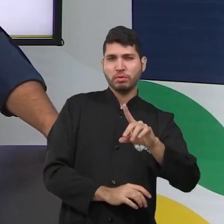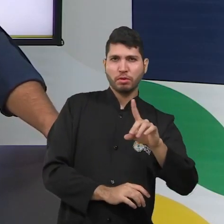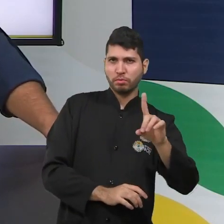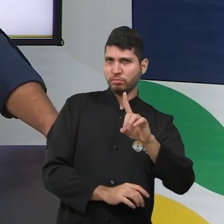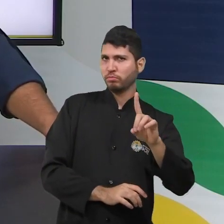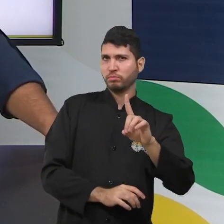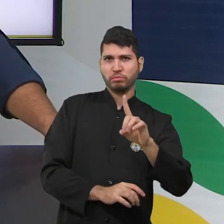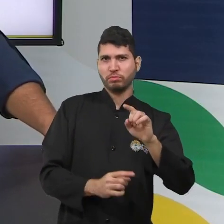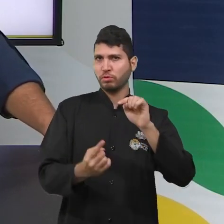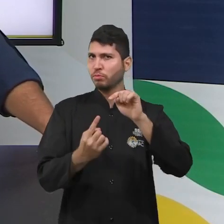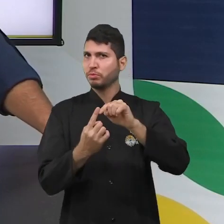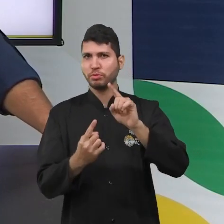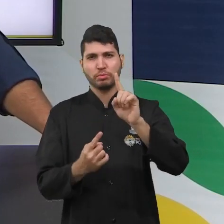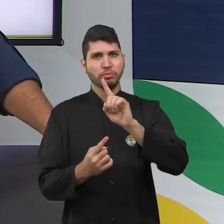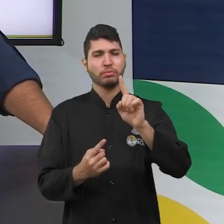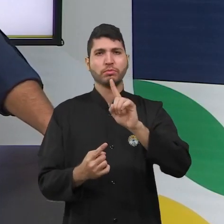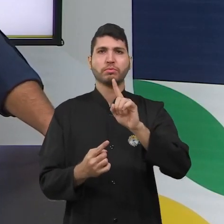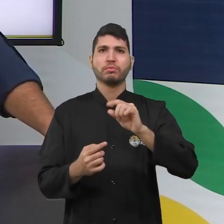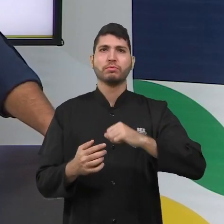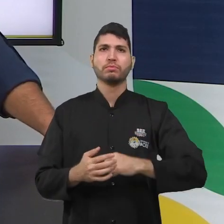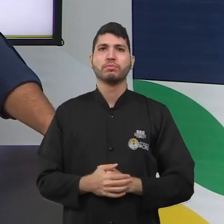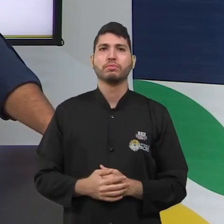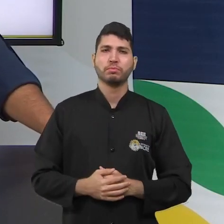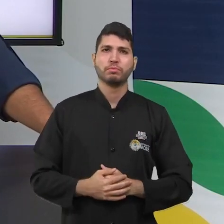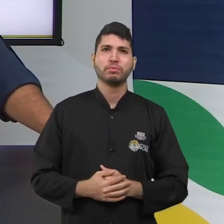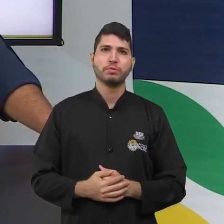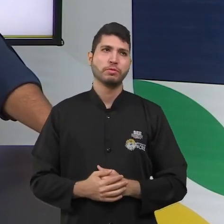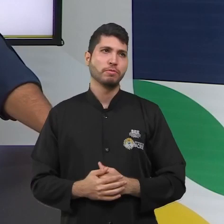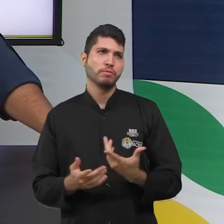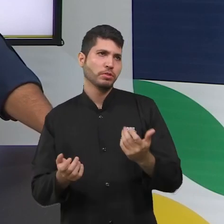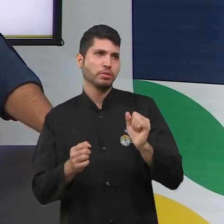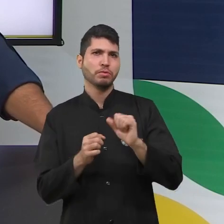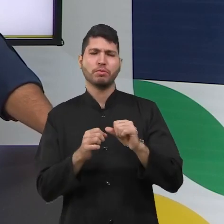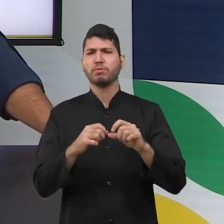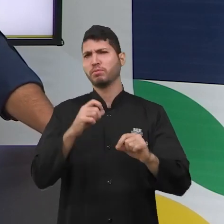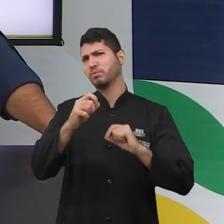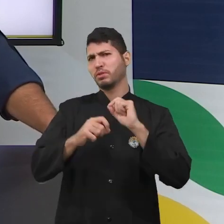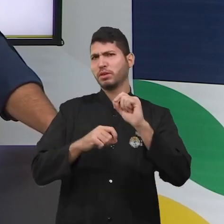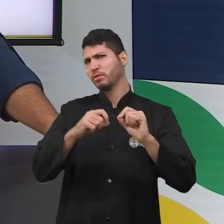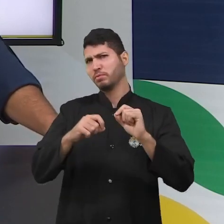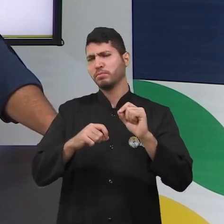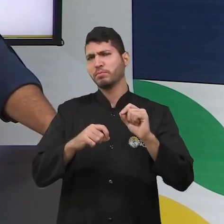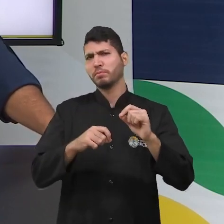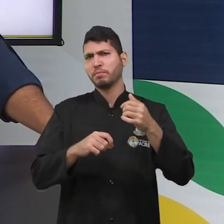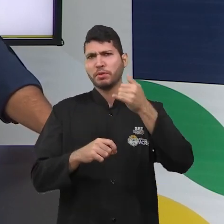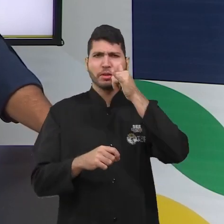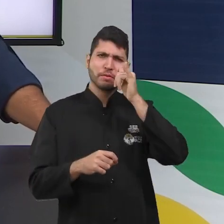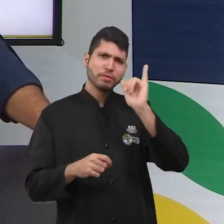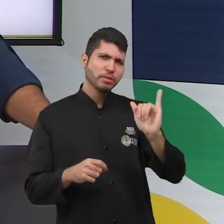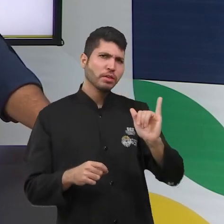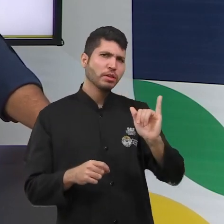situações divergentes, mas o que eu posso fazer para oportunizar aos